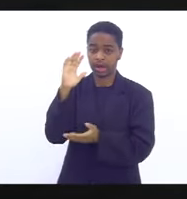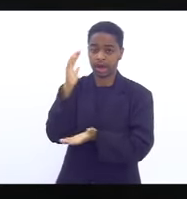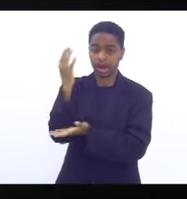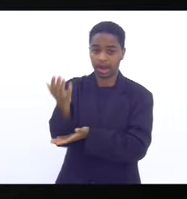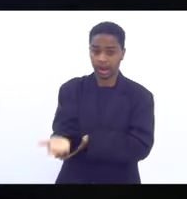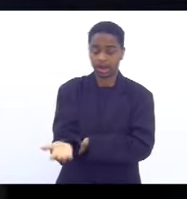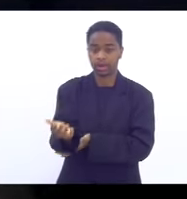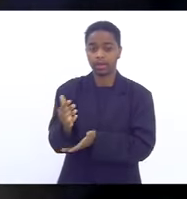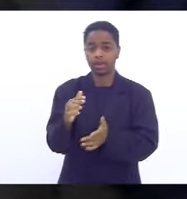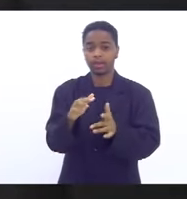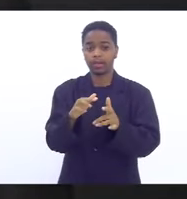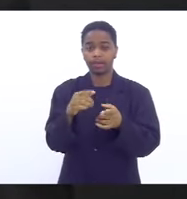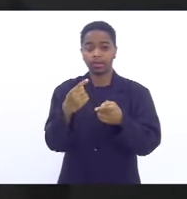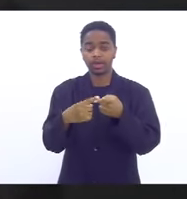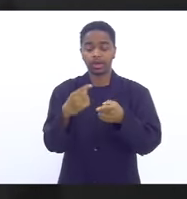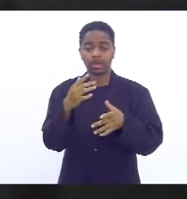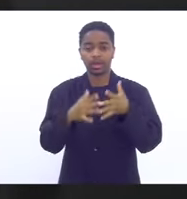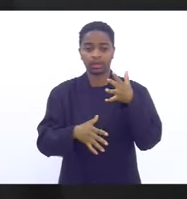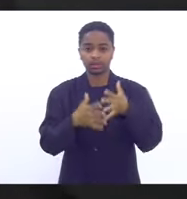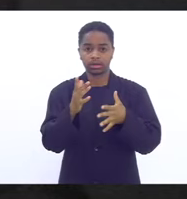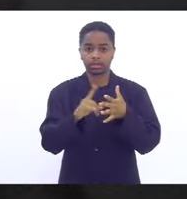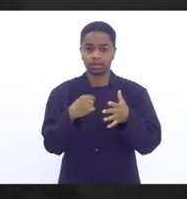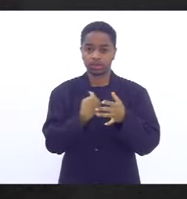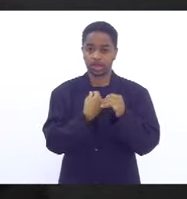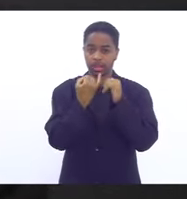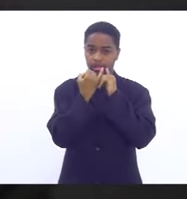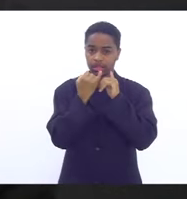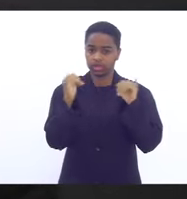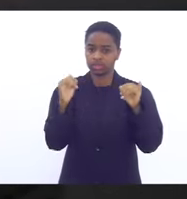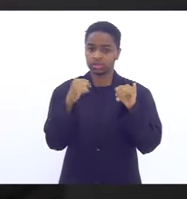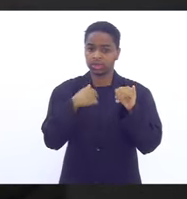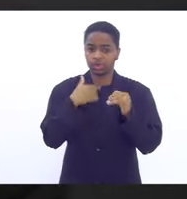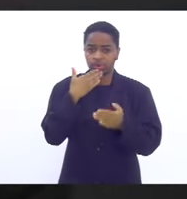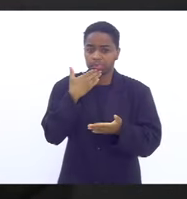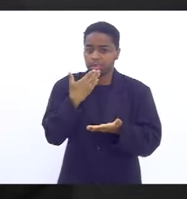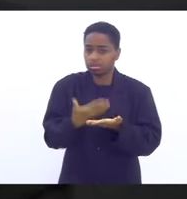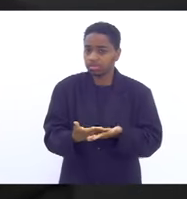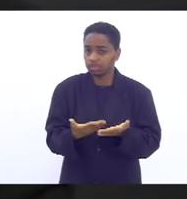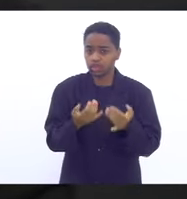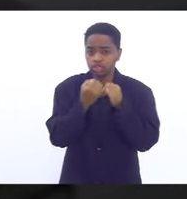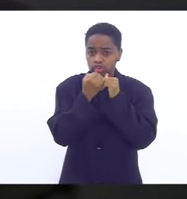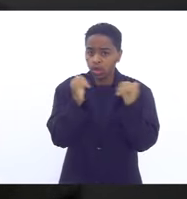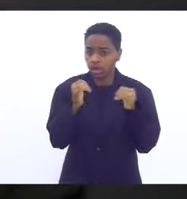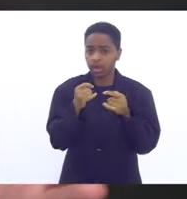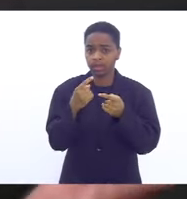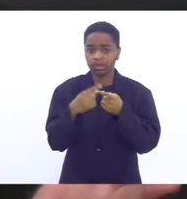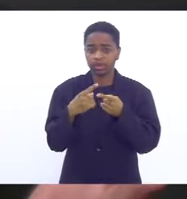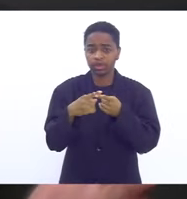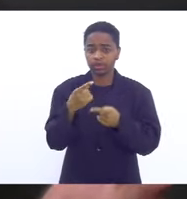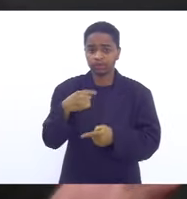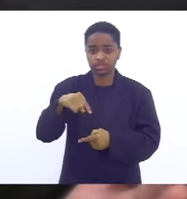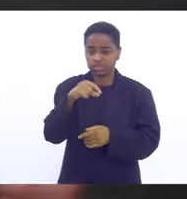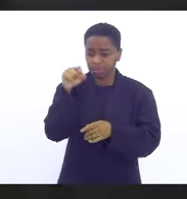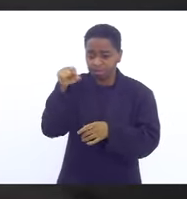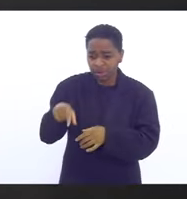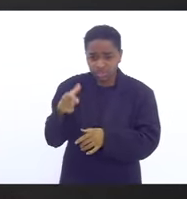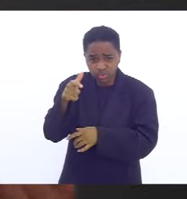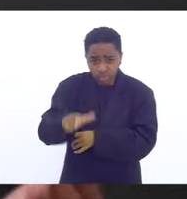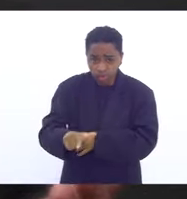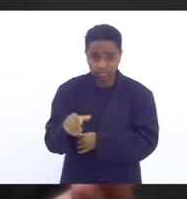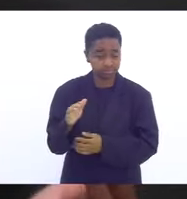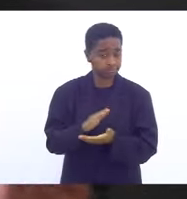funcionamento da nossa energia, eu fico pasmo que ninguém replanta, nem